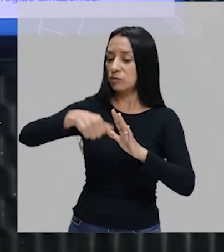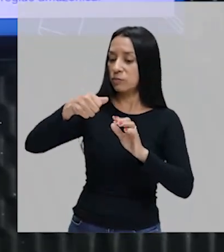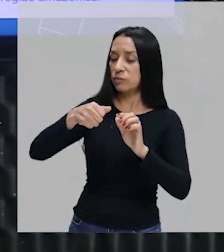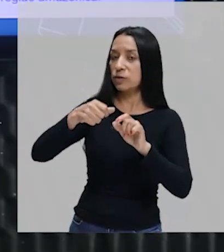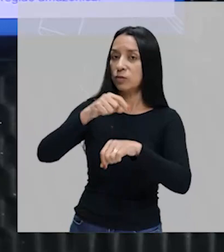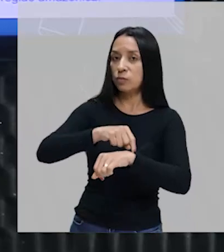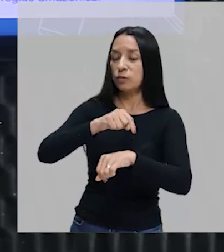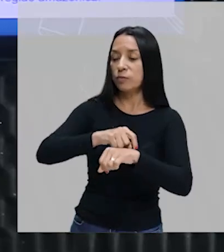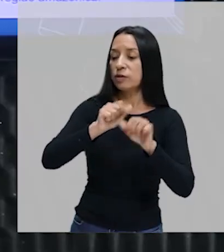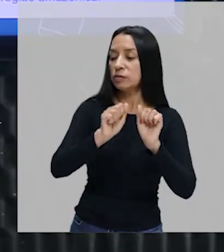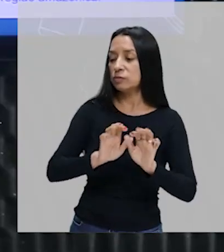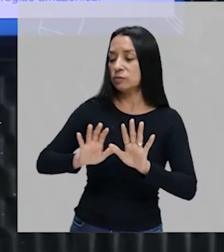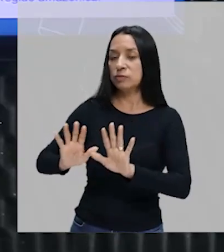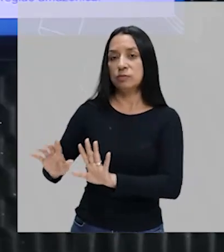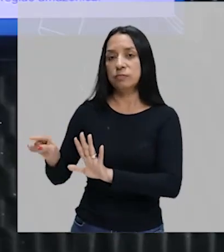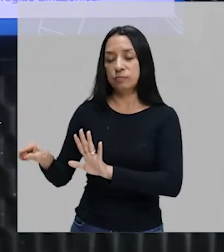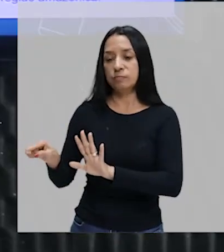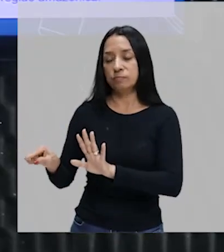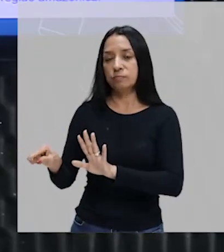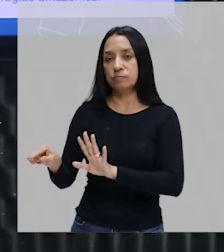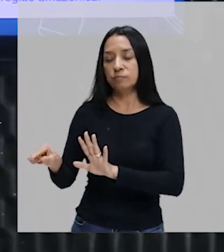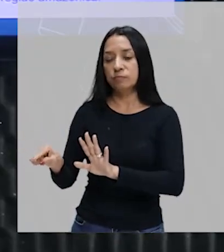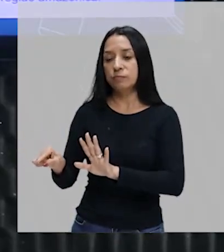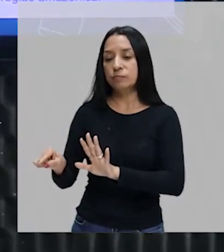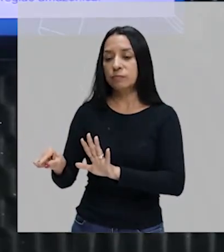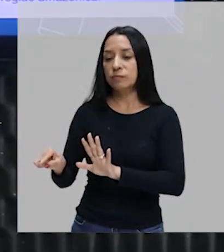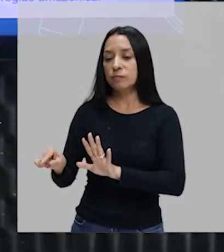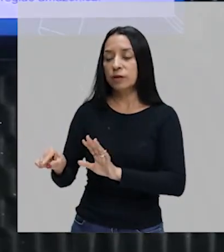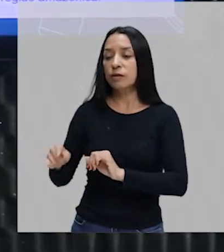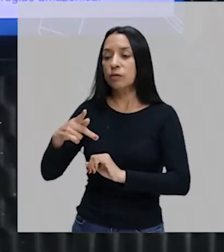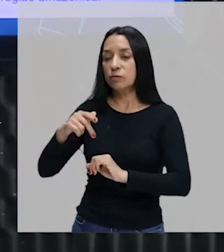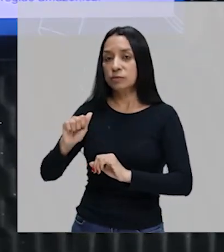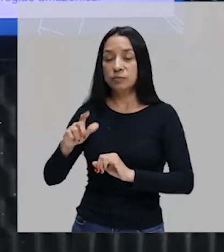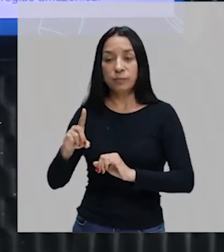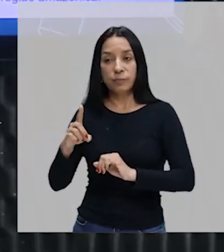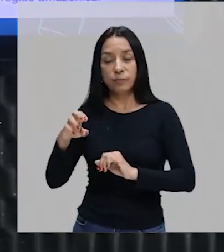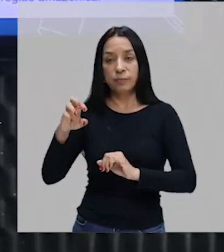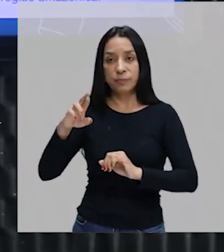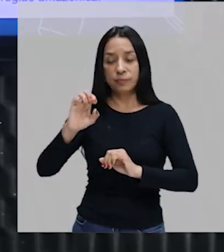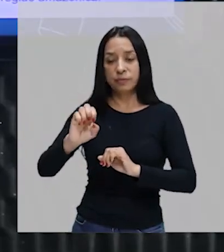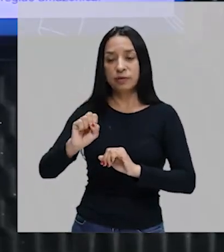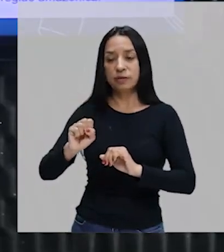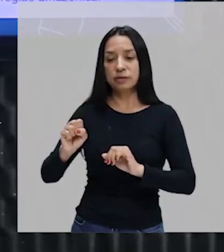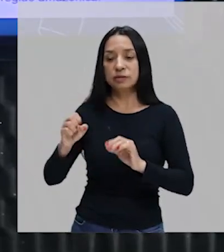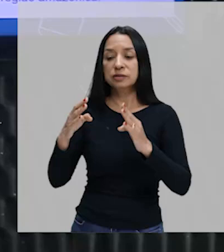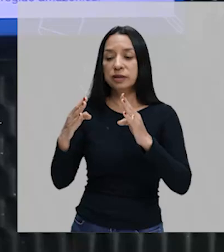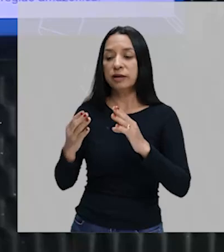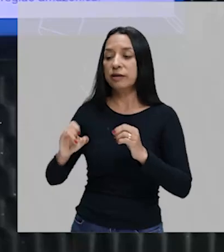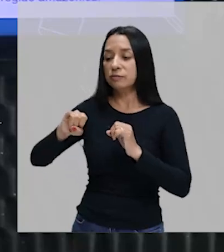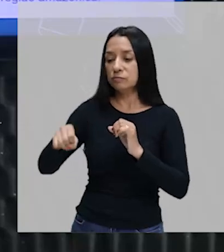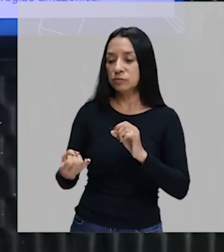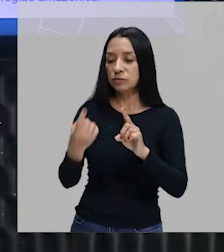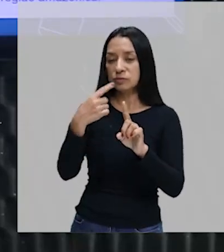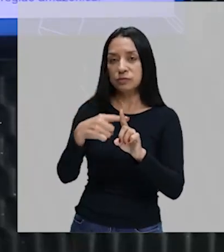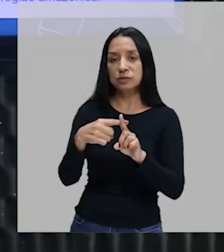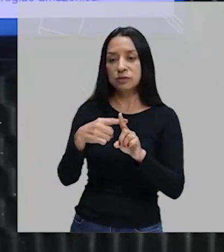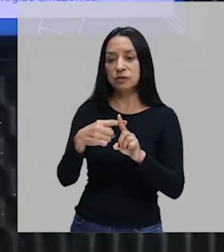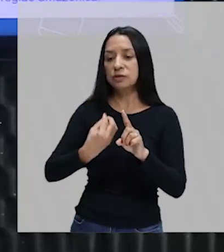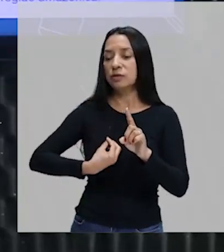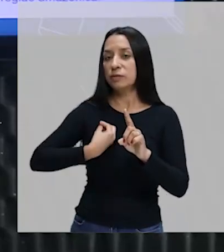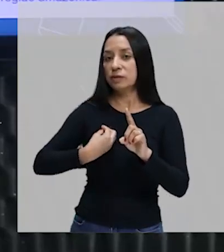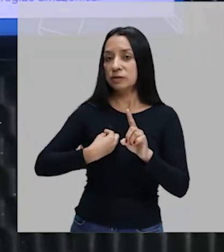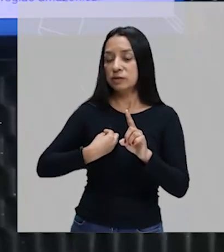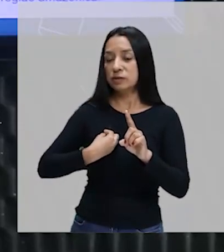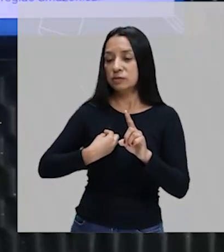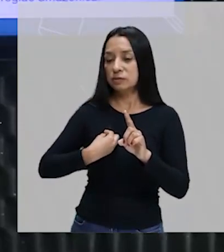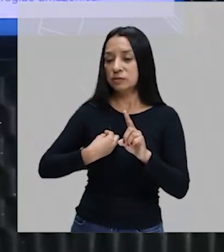Os padres jesuítas, a Companhia de Jesus, vai estar presente nessa primeira frente de colonização, que é uma forma de